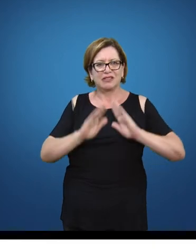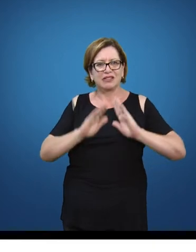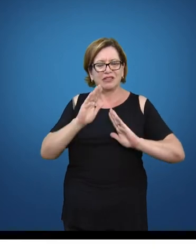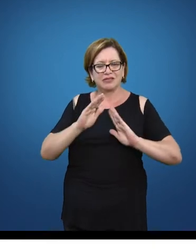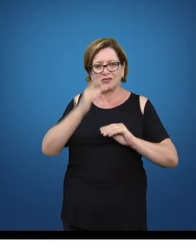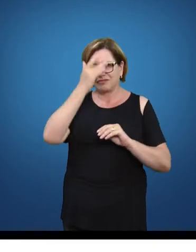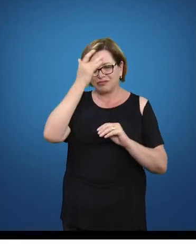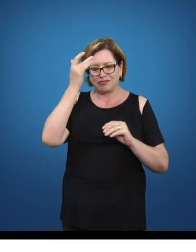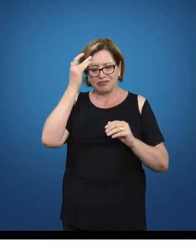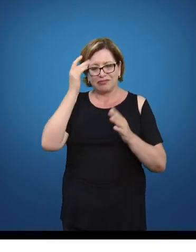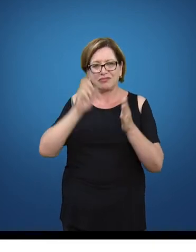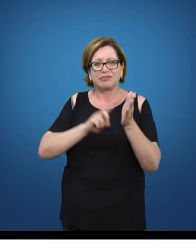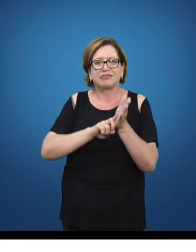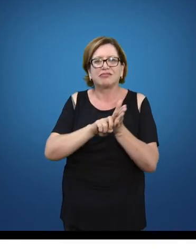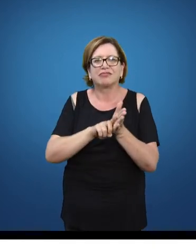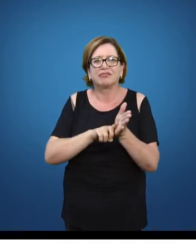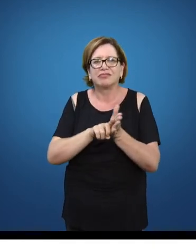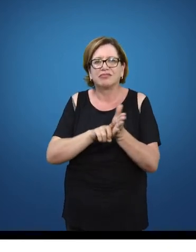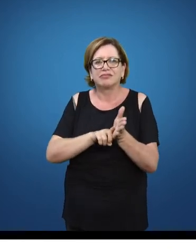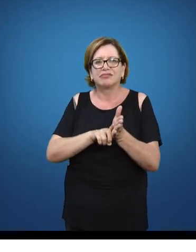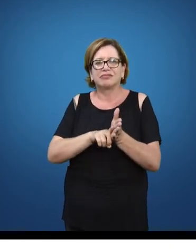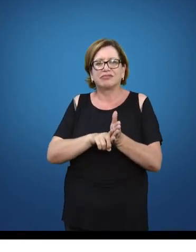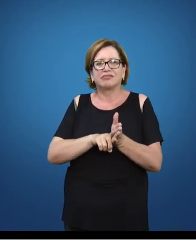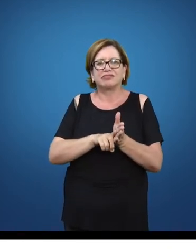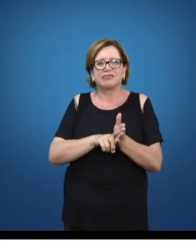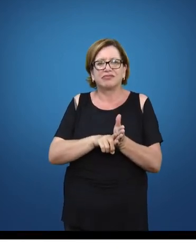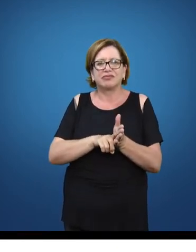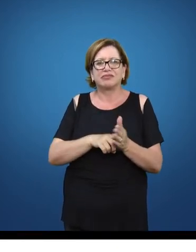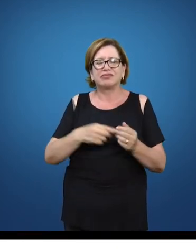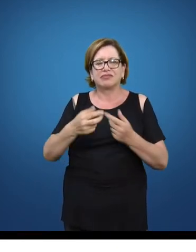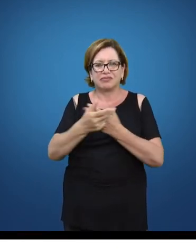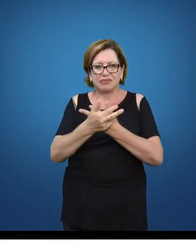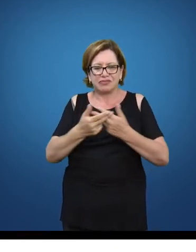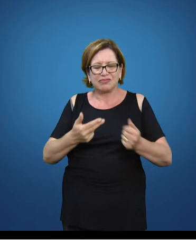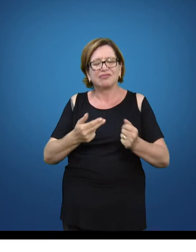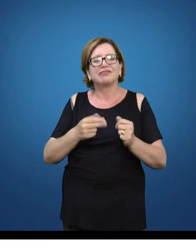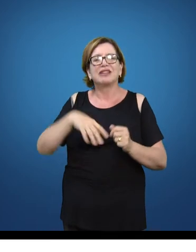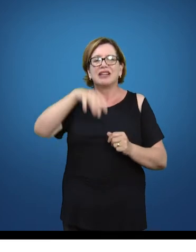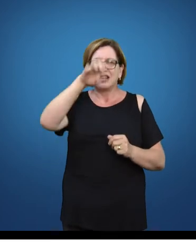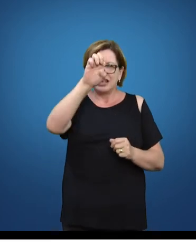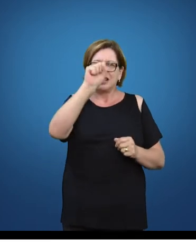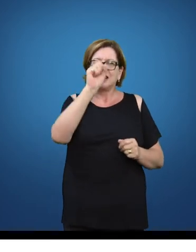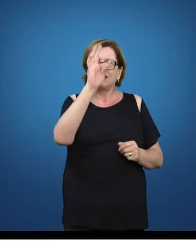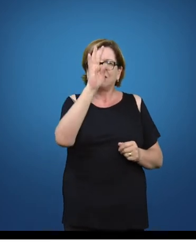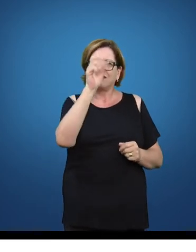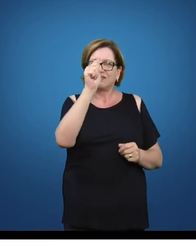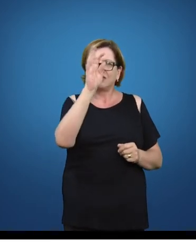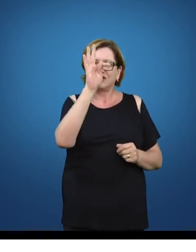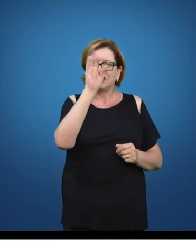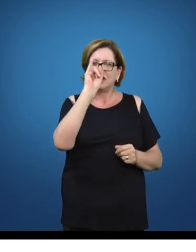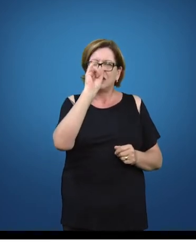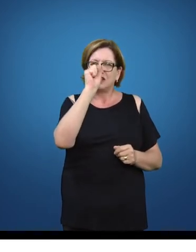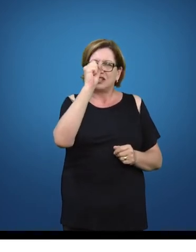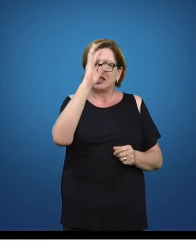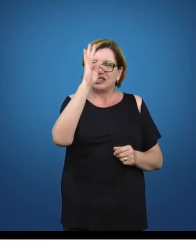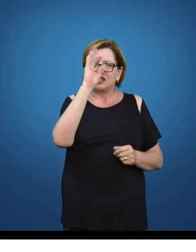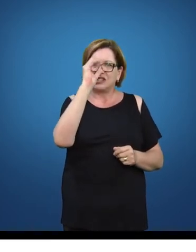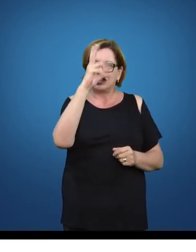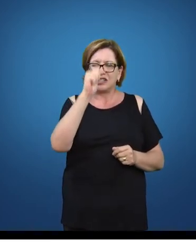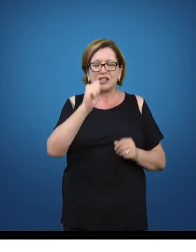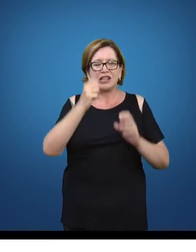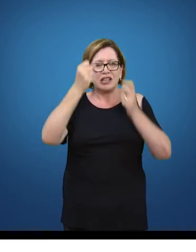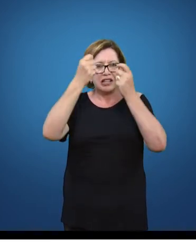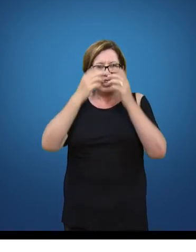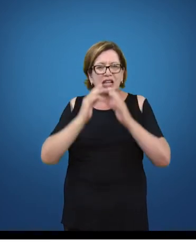estudiosos alguns estatísticos e matemáticos dizem que até 2030